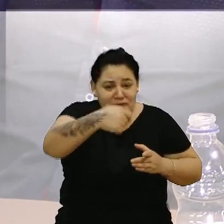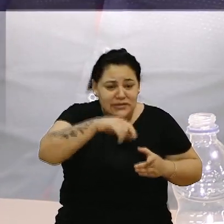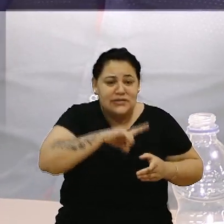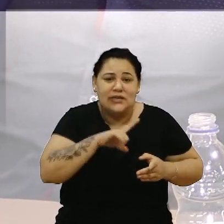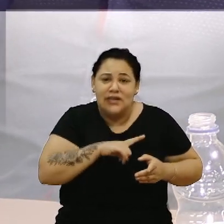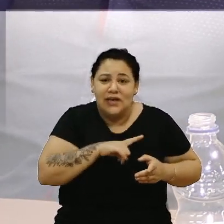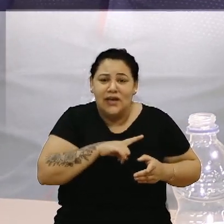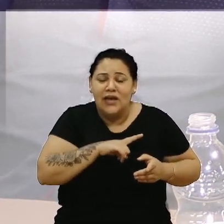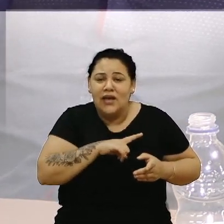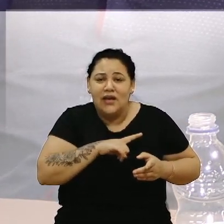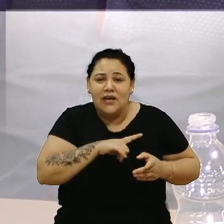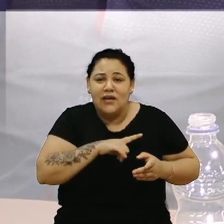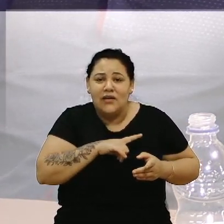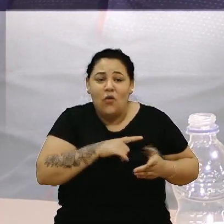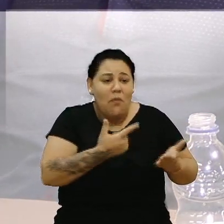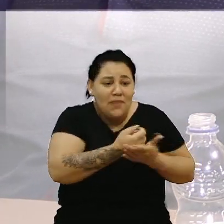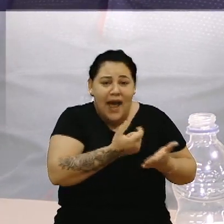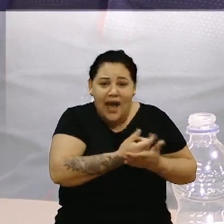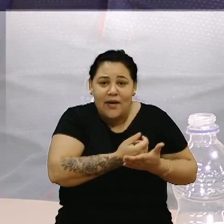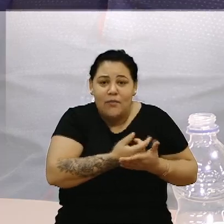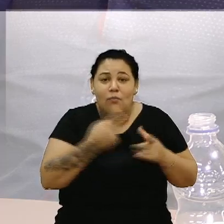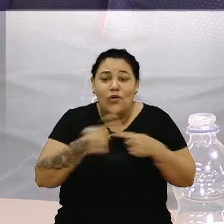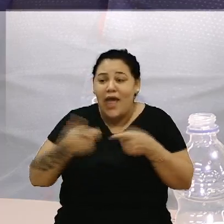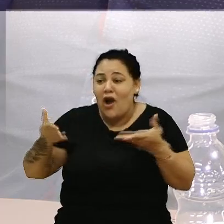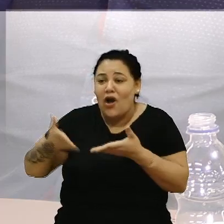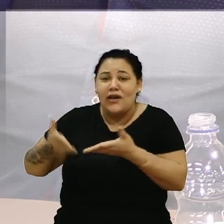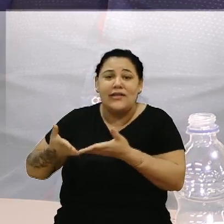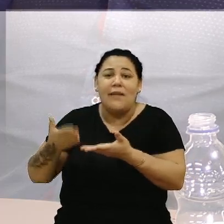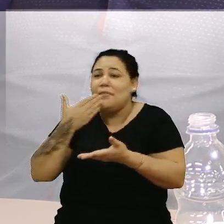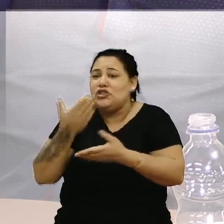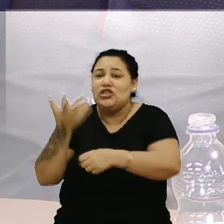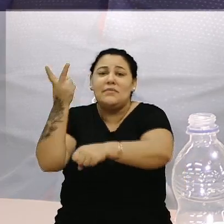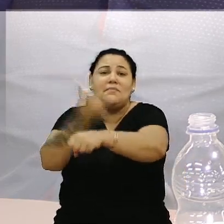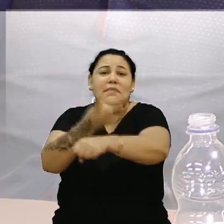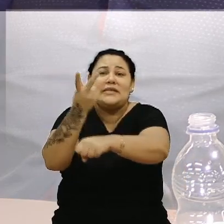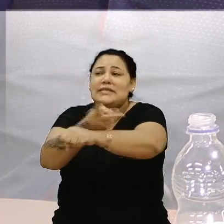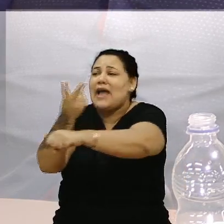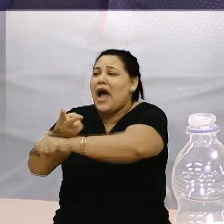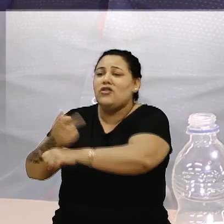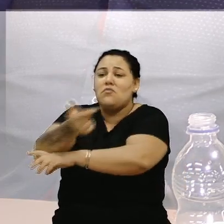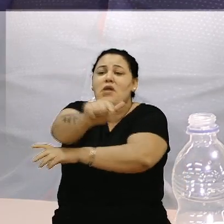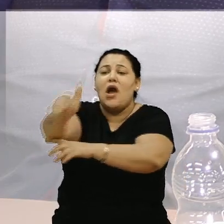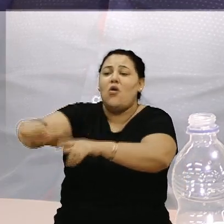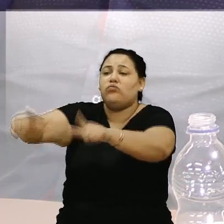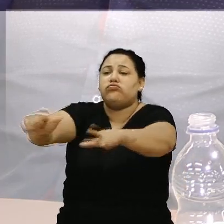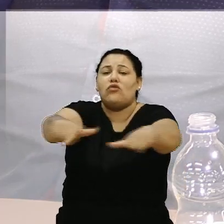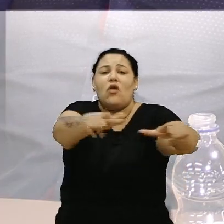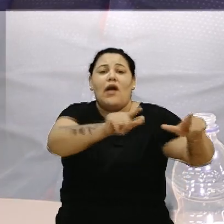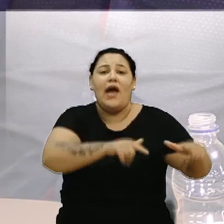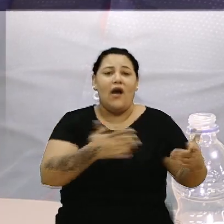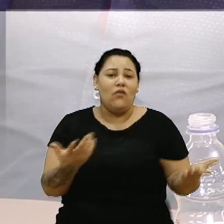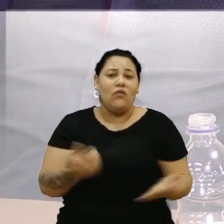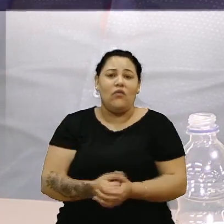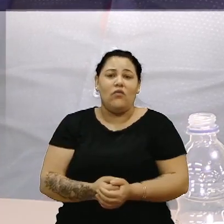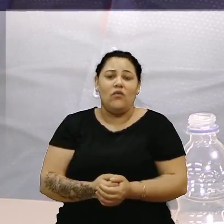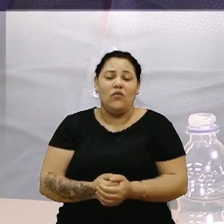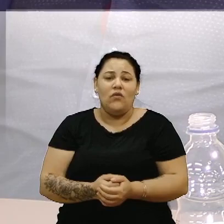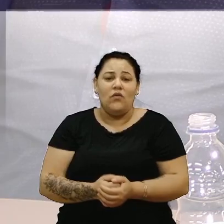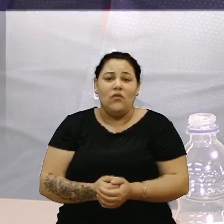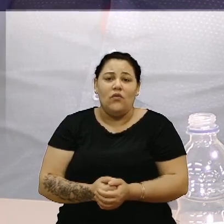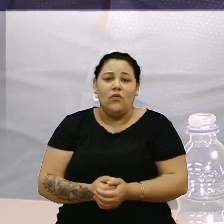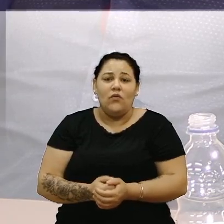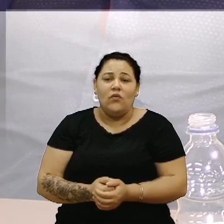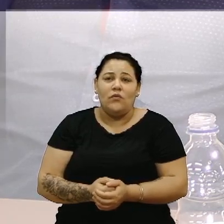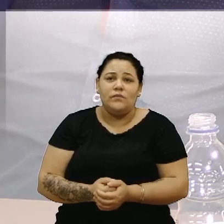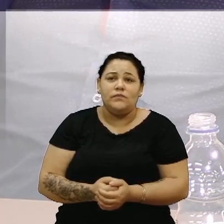de alguém, não sei, para sobrevoar as áreas aí afetadas. Desde o dia do temporal a gente não tem um helicóptero para fazer isso. Então nós temos